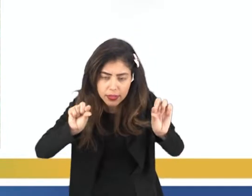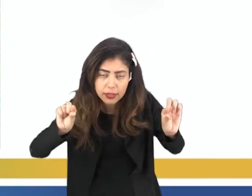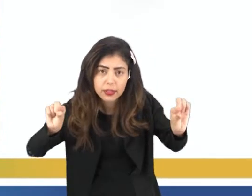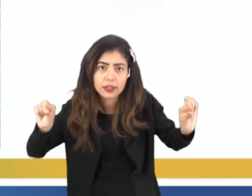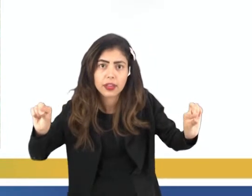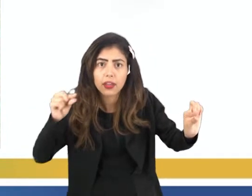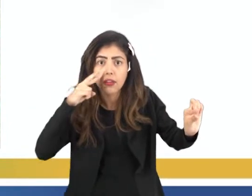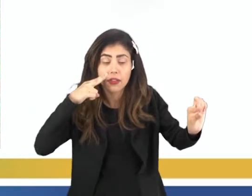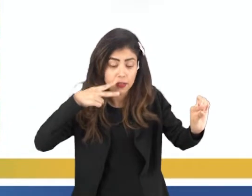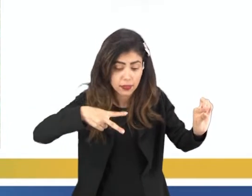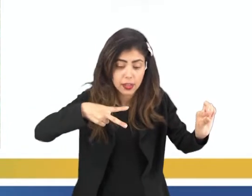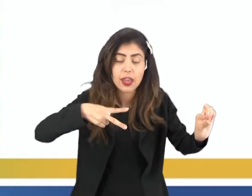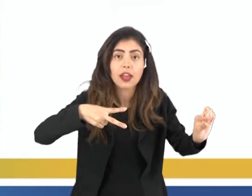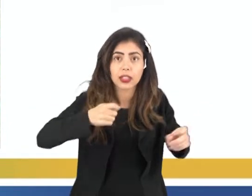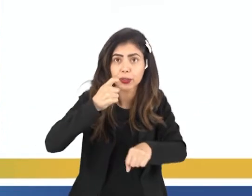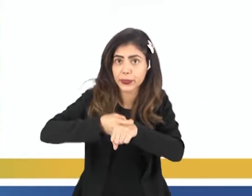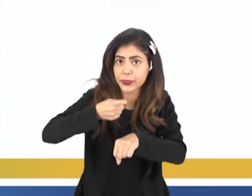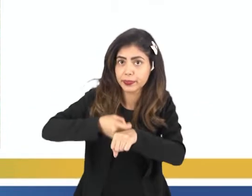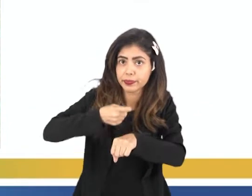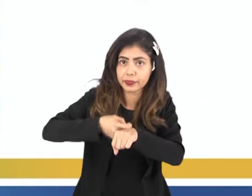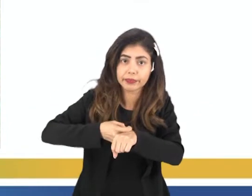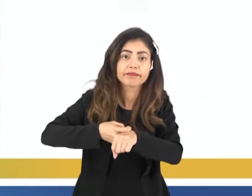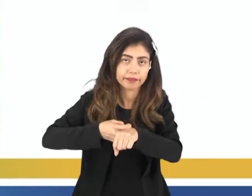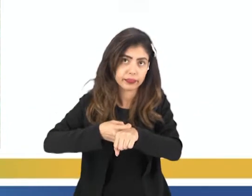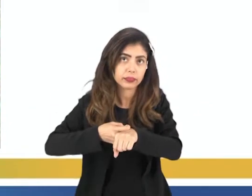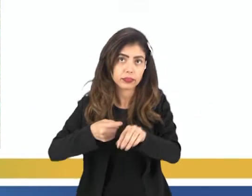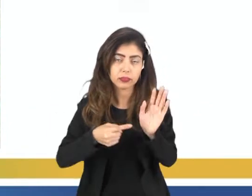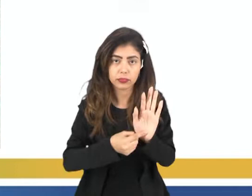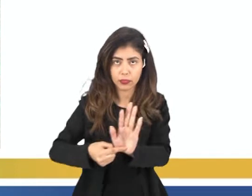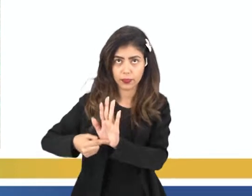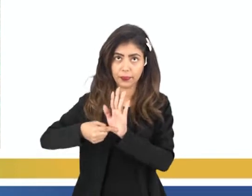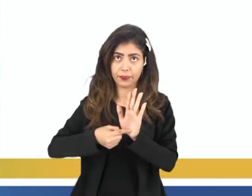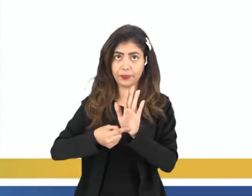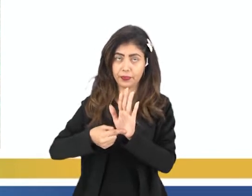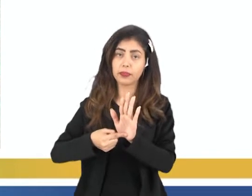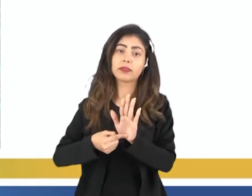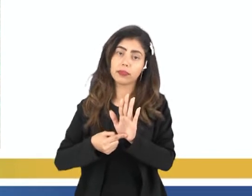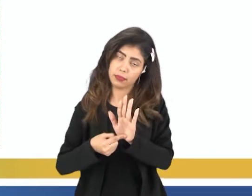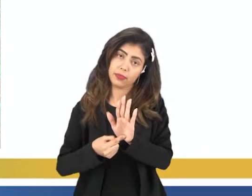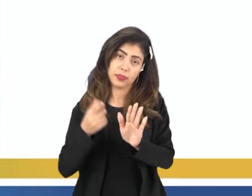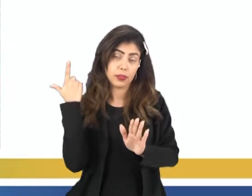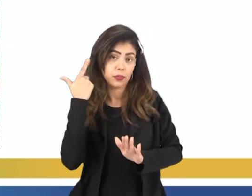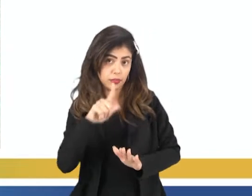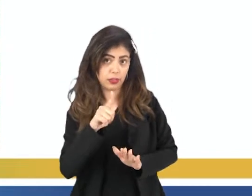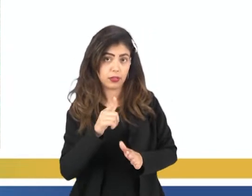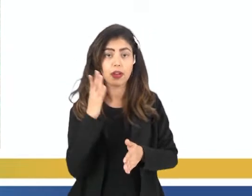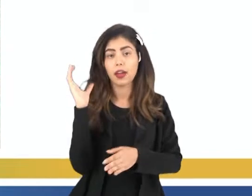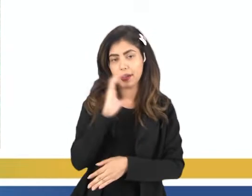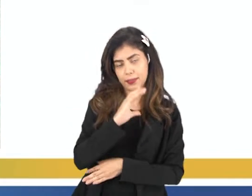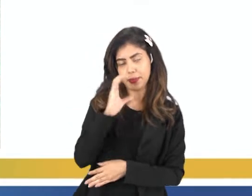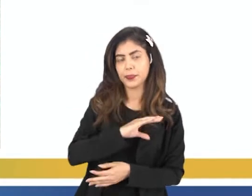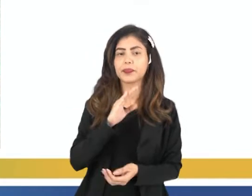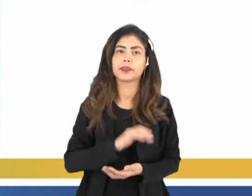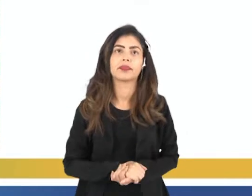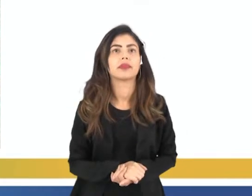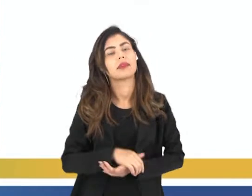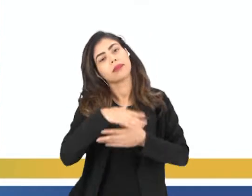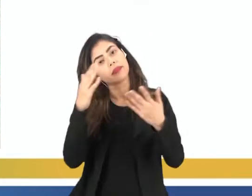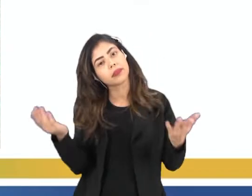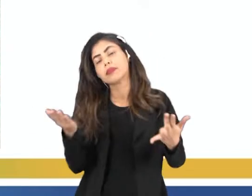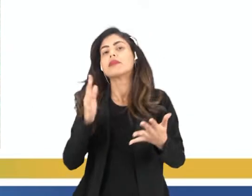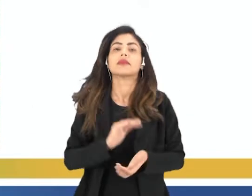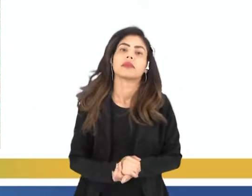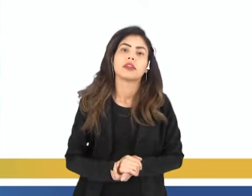você já chega na parte dura. Então, quando chega na parte dura, mostra que a parte de nutriente você conseguiu romper rapidinho.